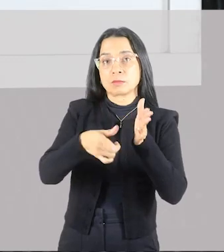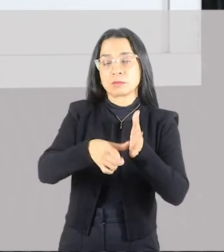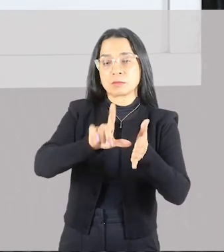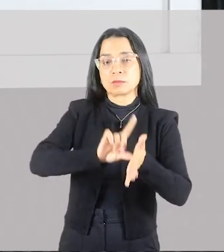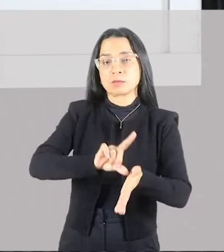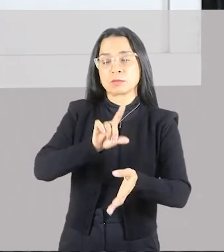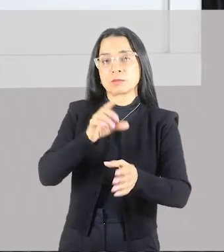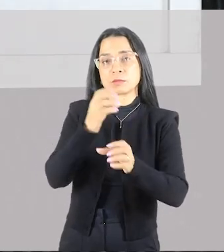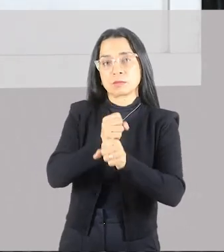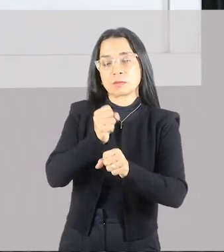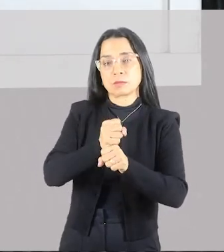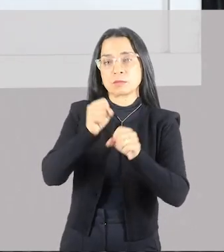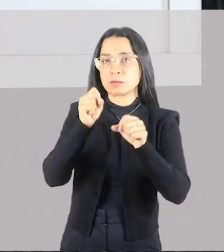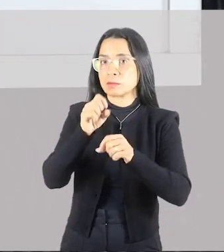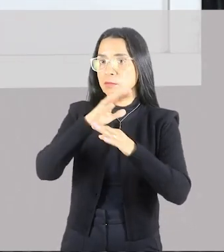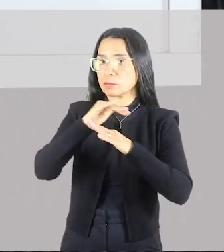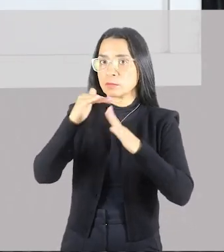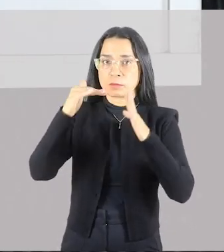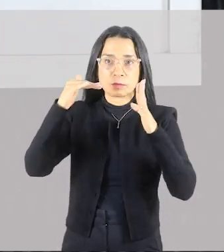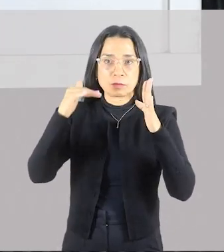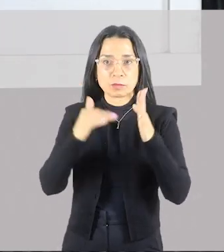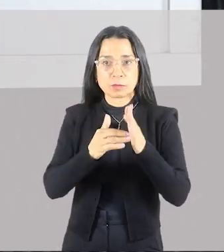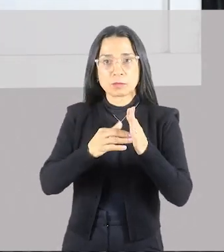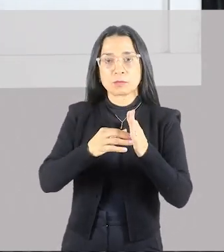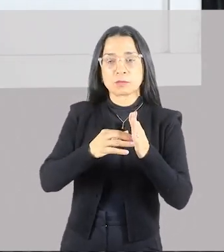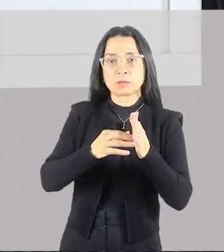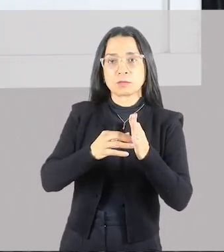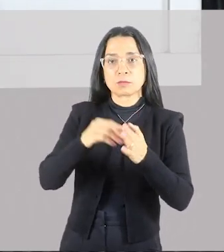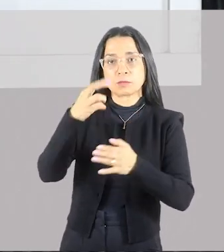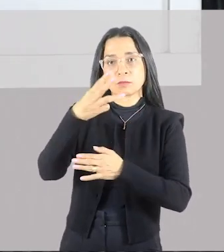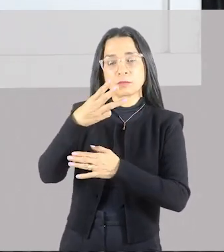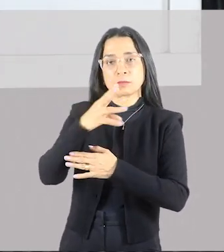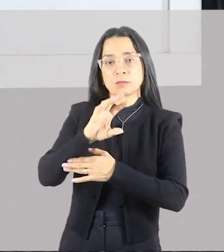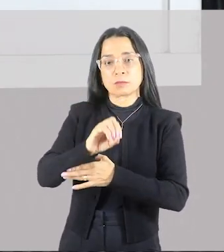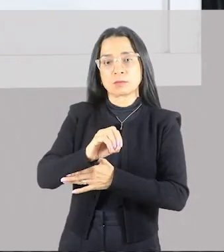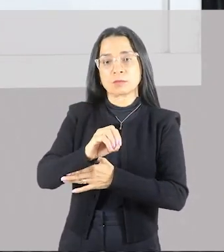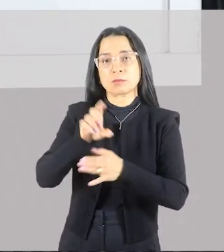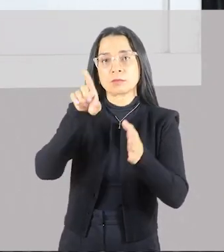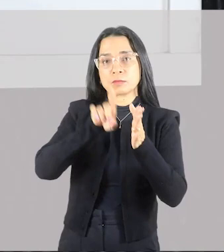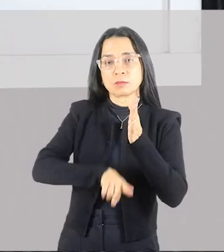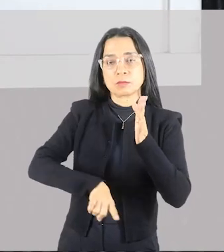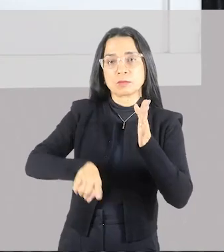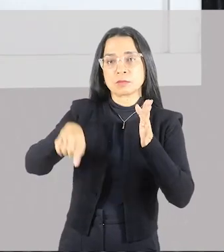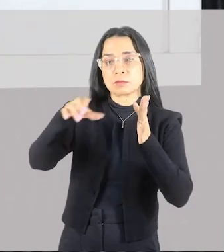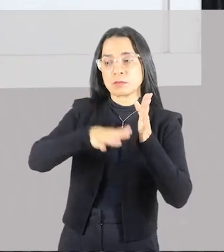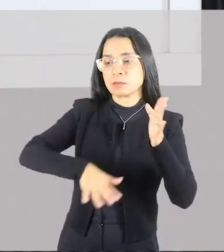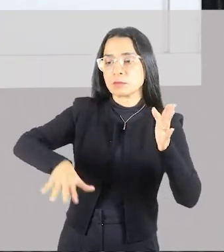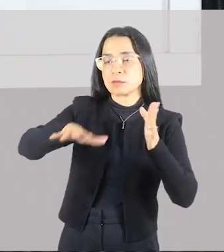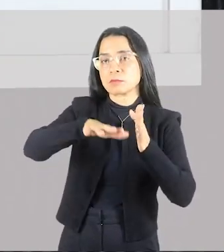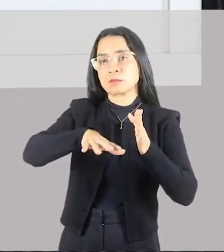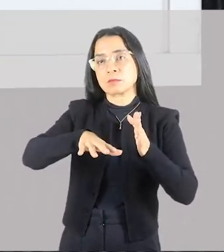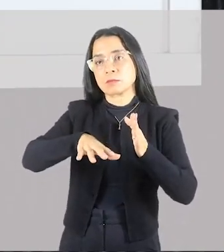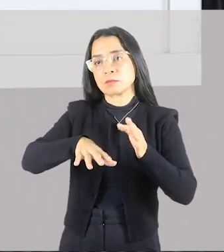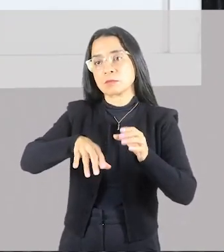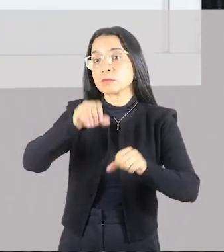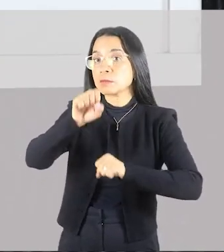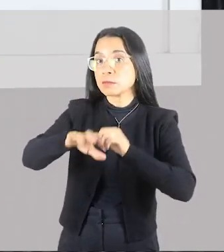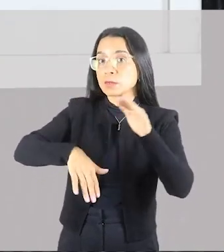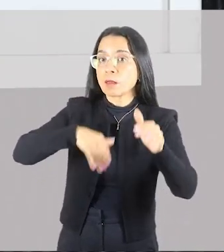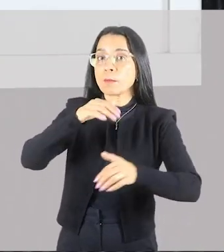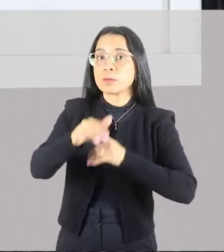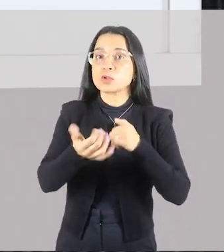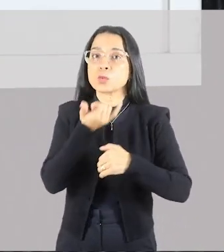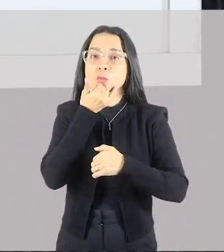área inteira do quadrado de lado 30 e subtrair a área da piscina. Tá? Então, a área da